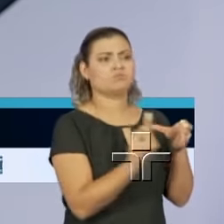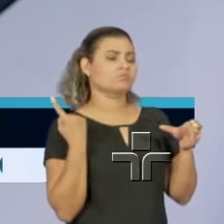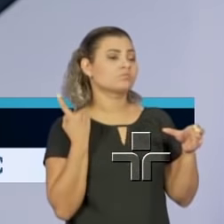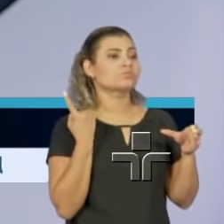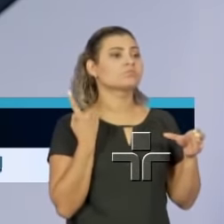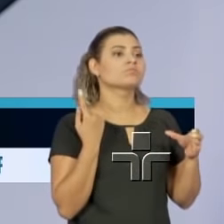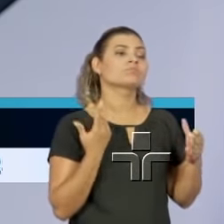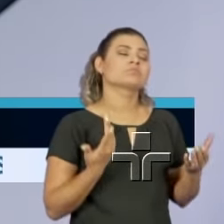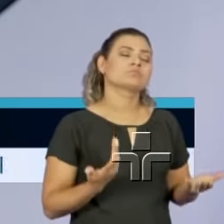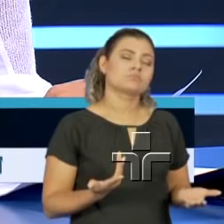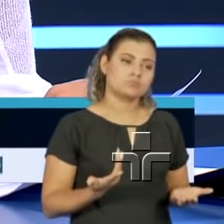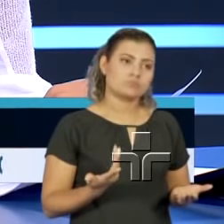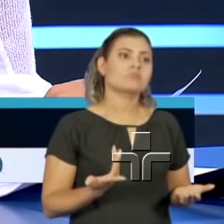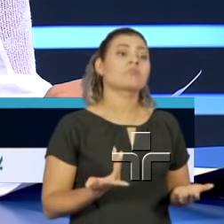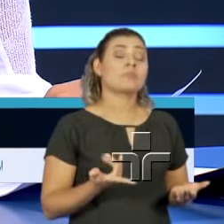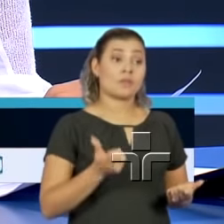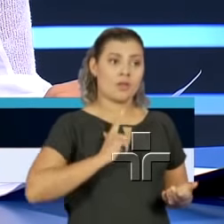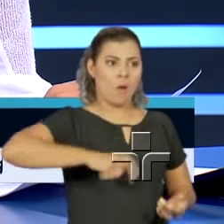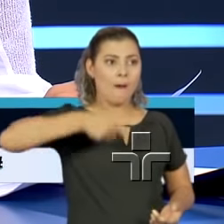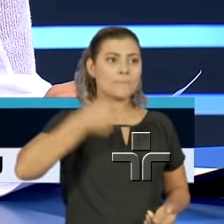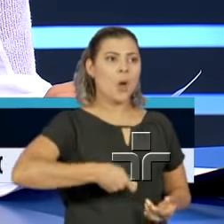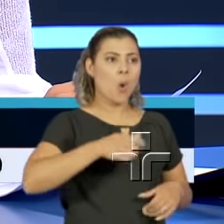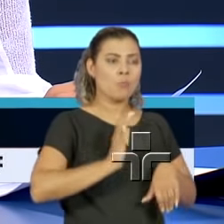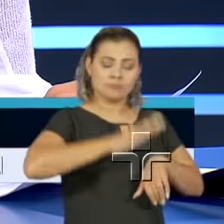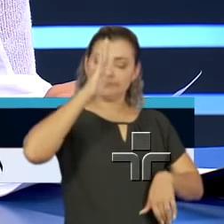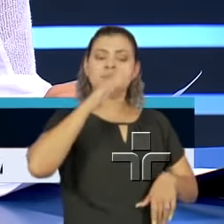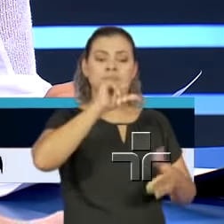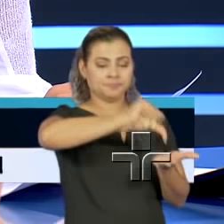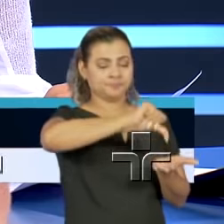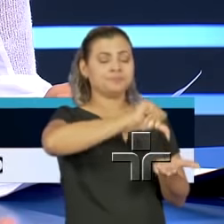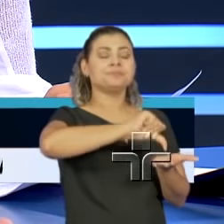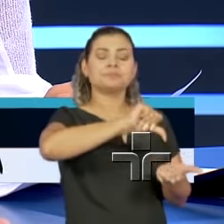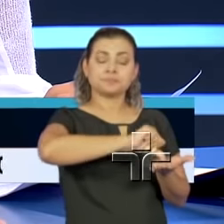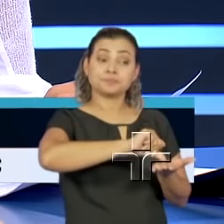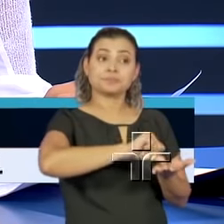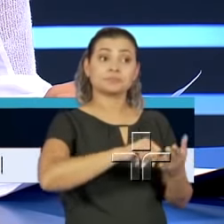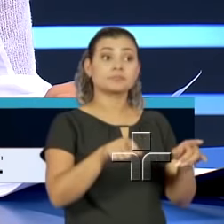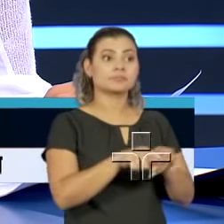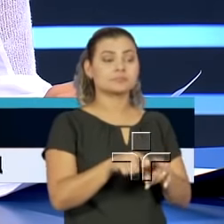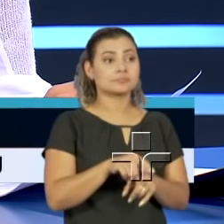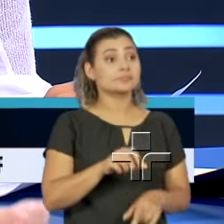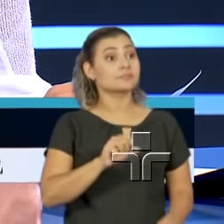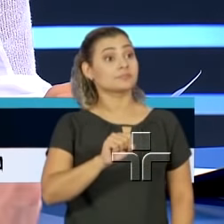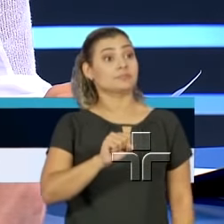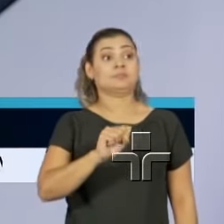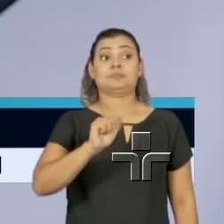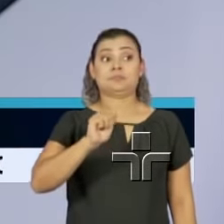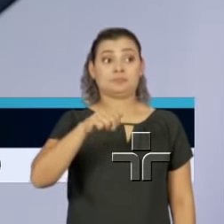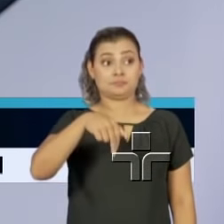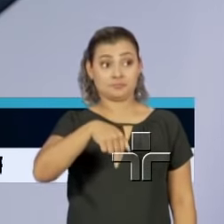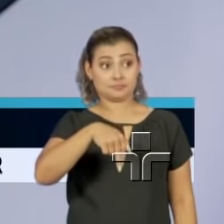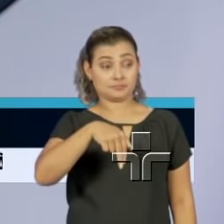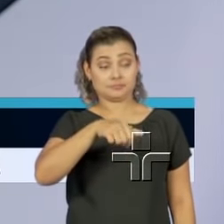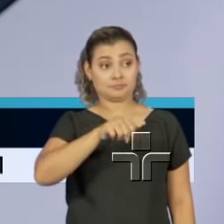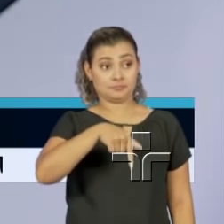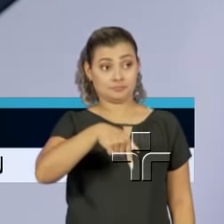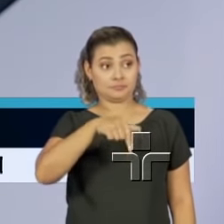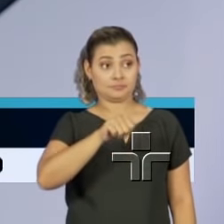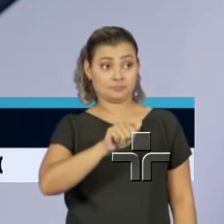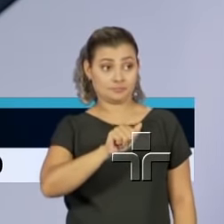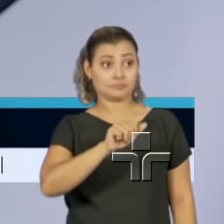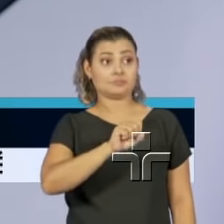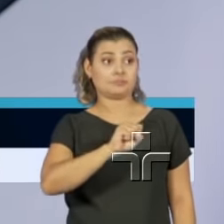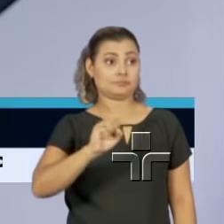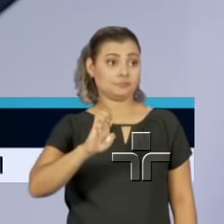as alas mais duras do regime iraniano. A morte do Soleimani reforça ainda mais os